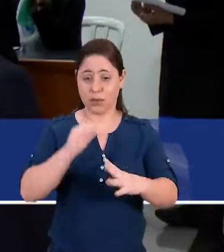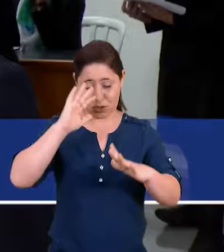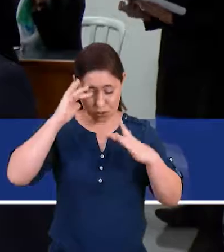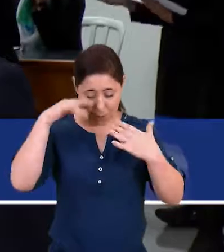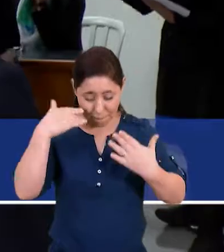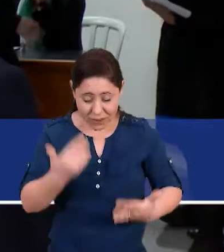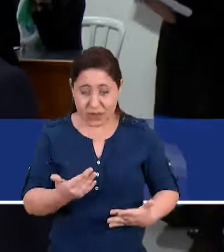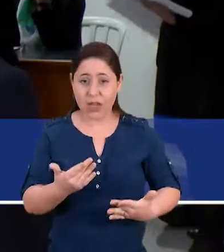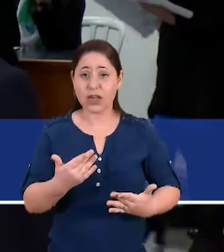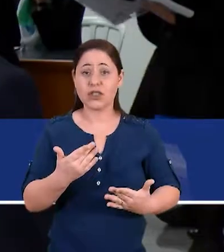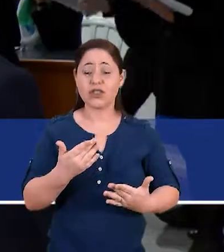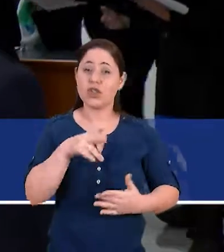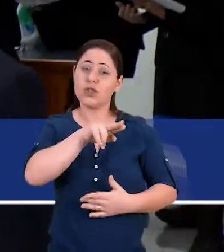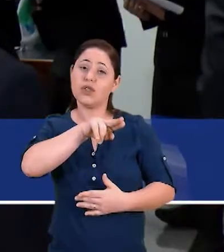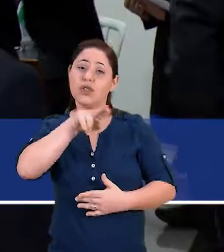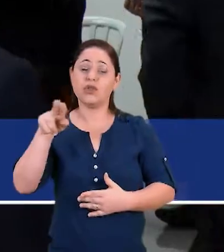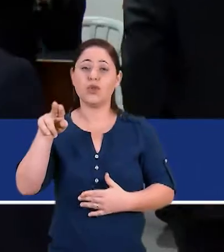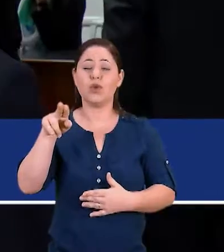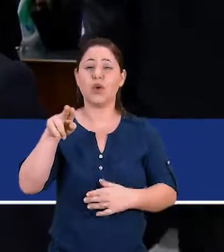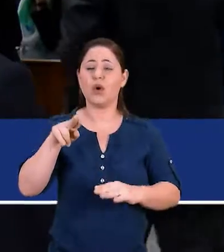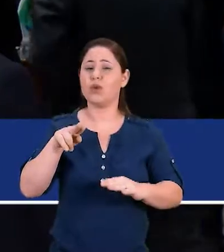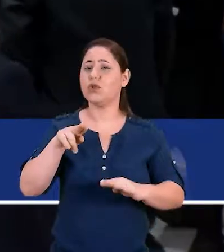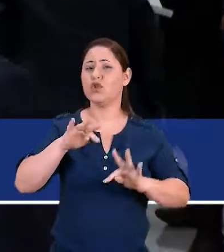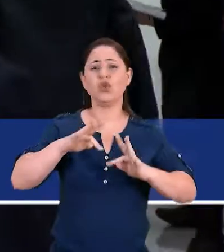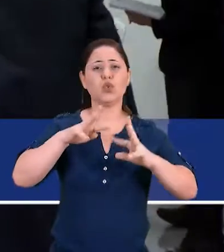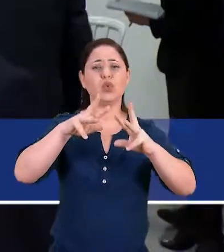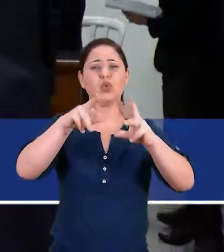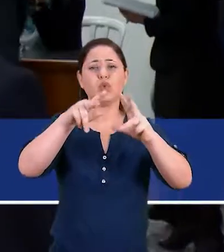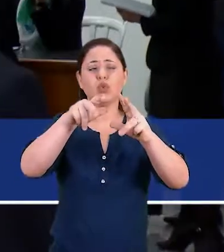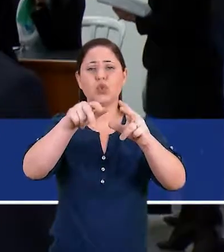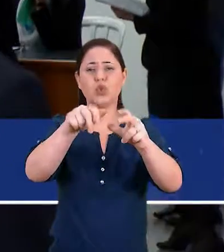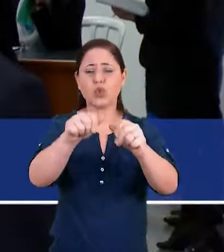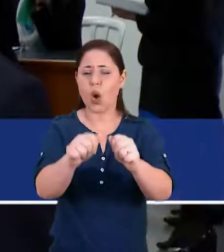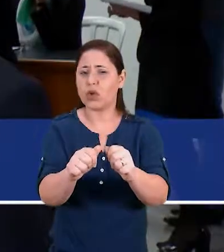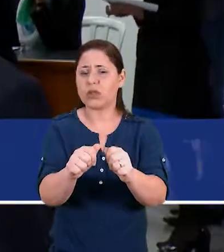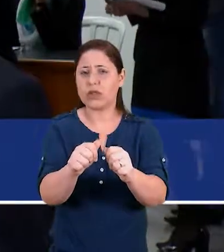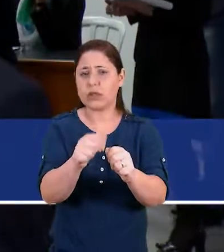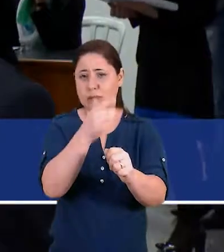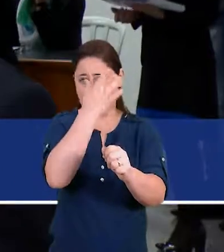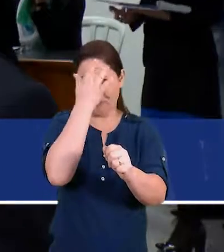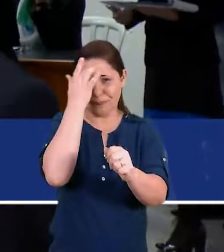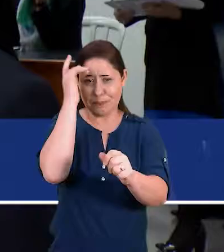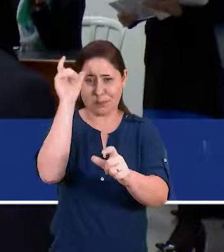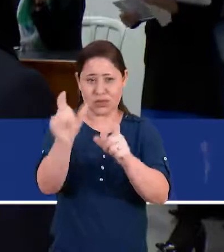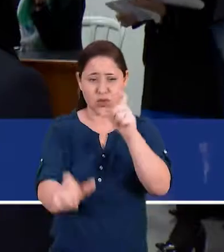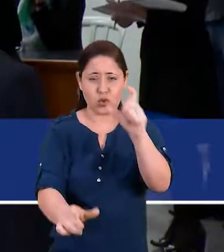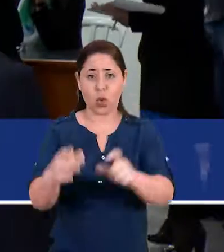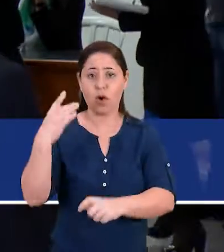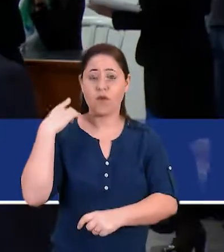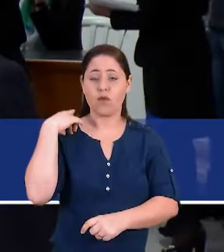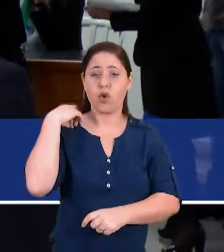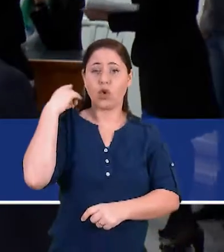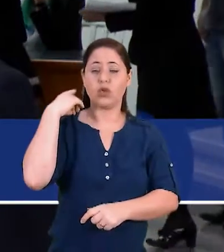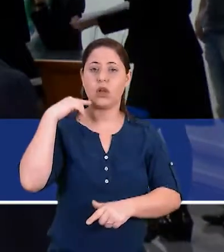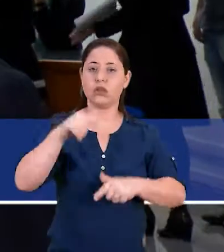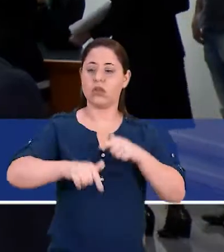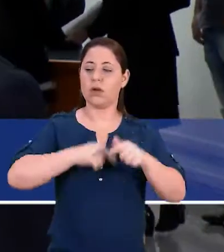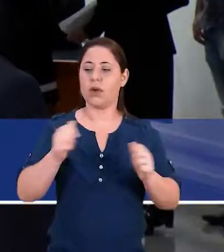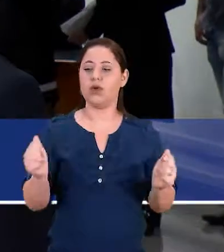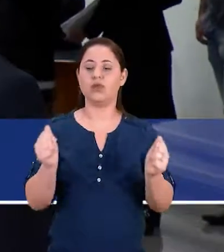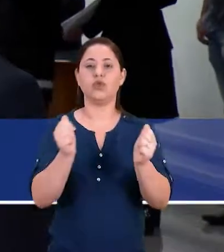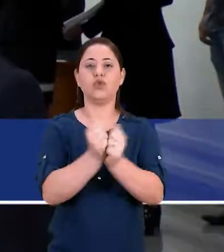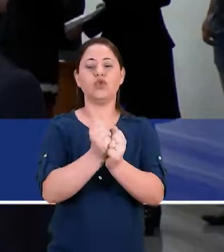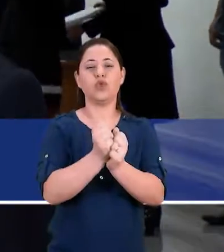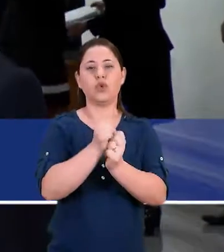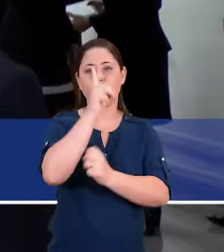recebo esta homenagem em nome das dezenas de voluntários que